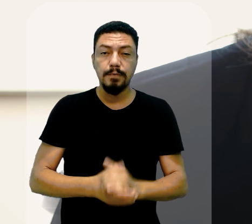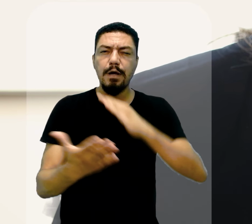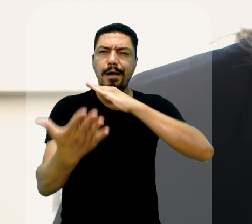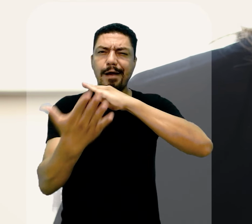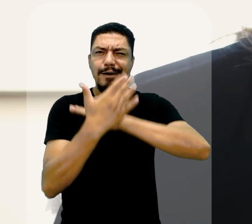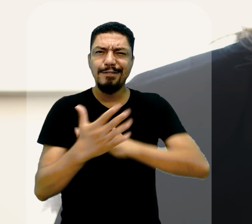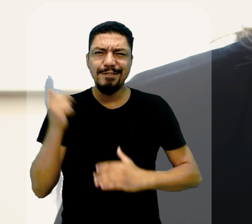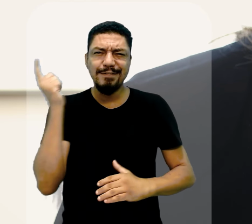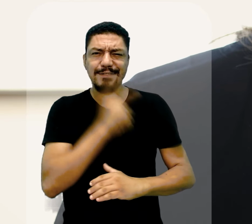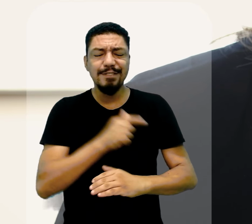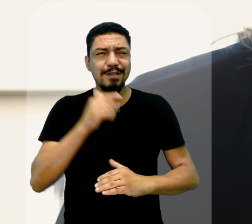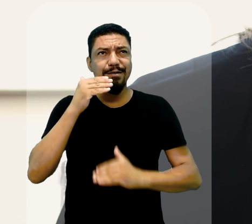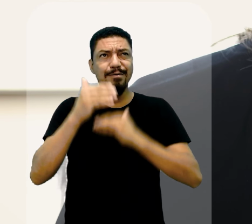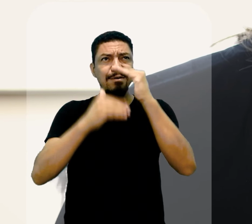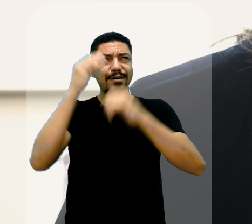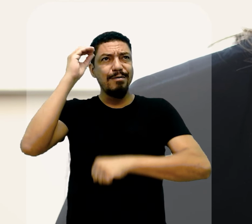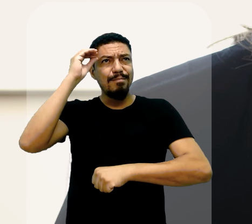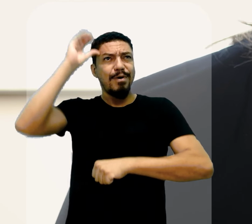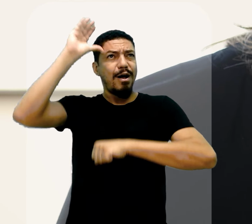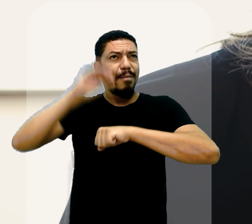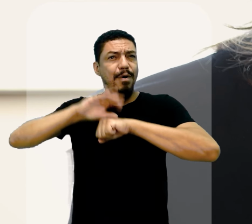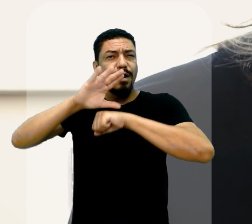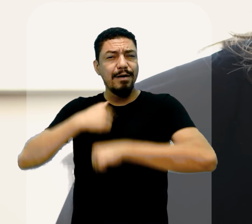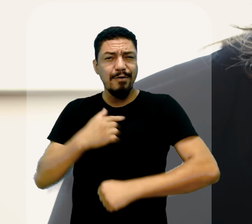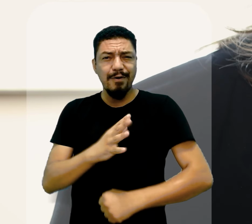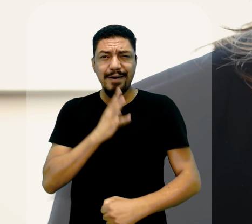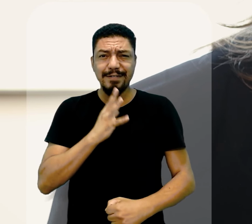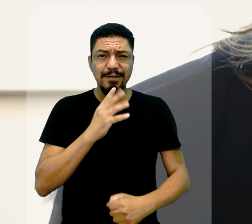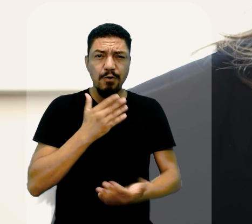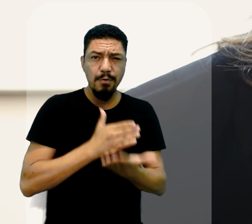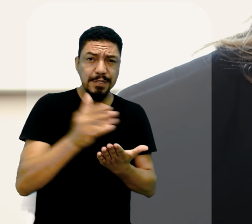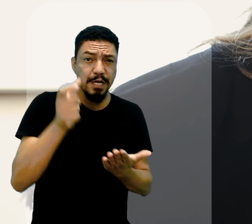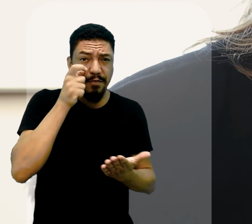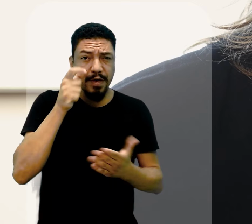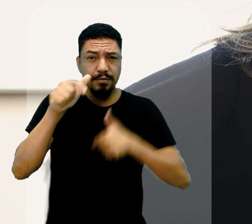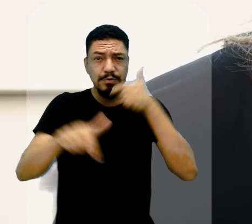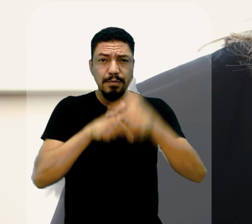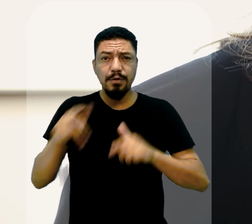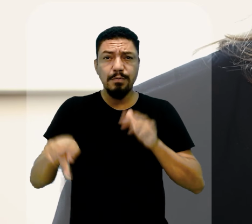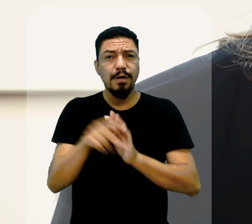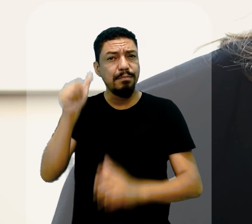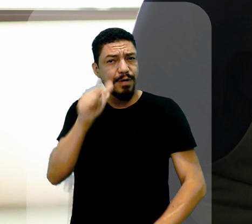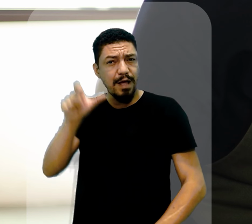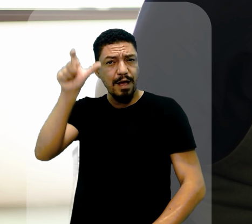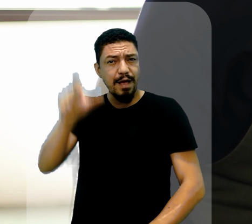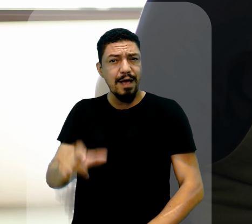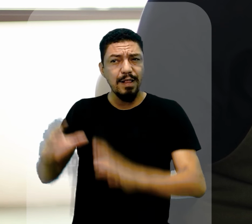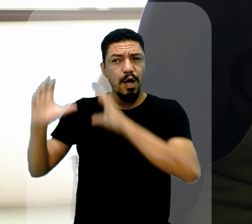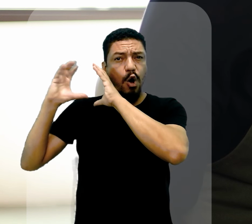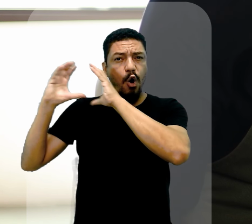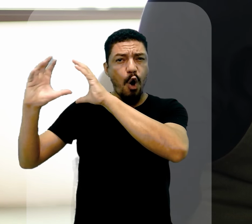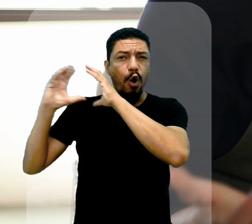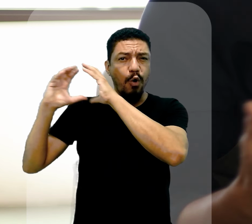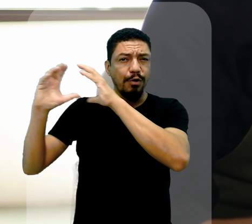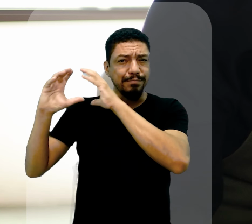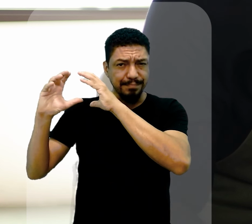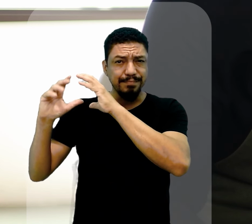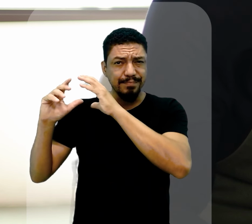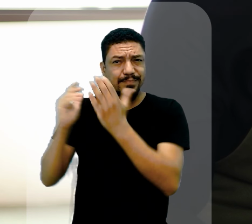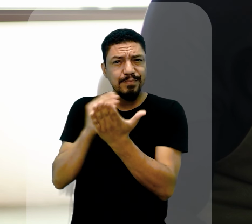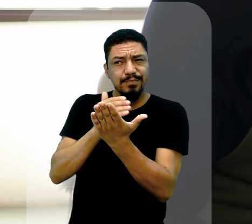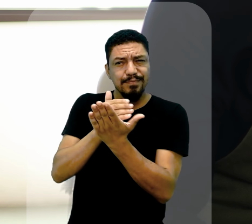Eu me conhecendo, porque eu comecei a ver com esse trabalho da Mulher do Coco, de todo... Começou com Elas no